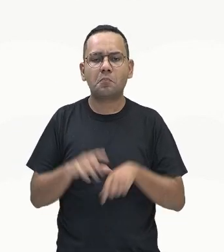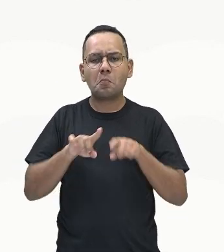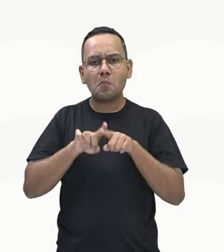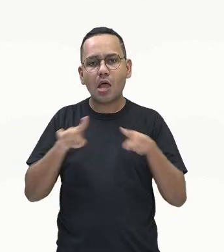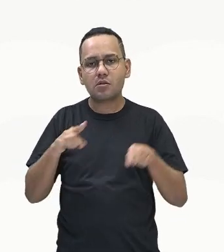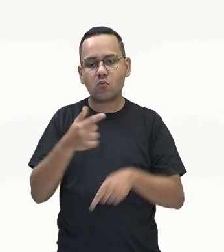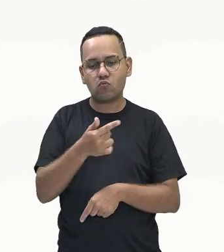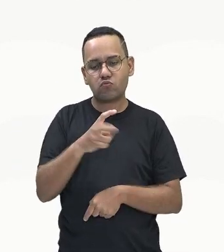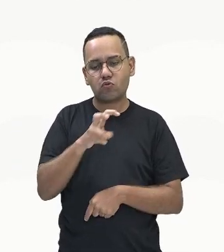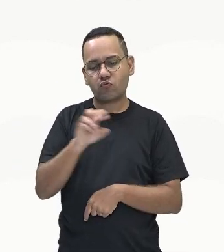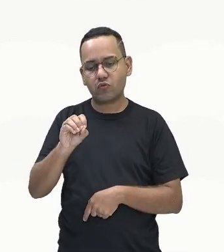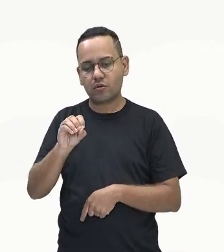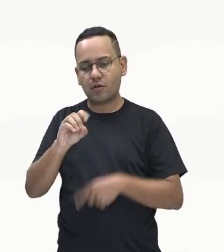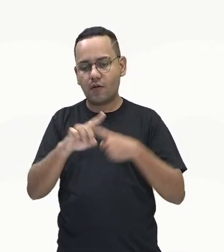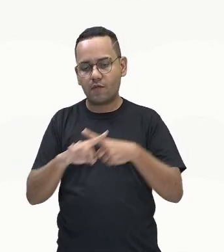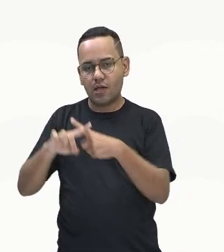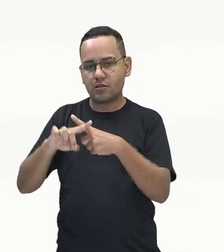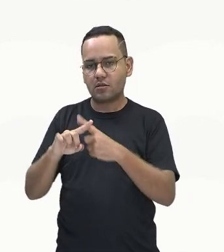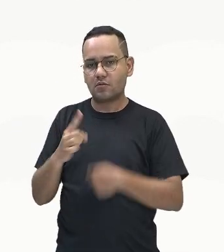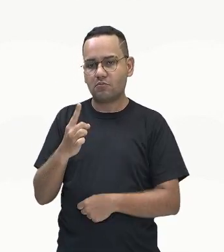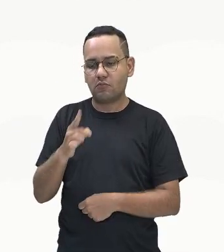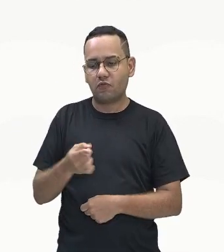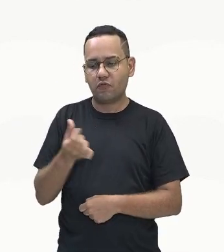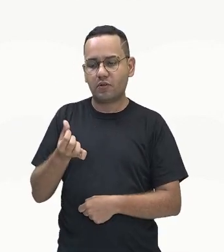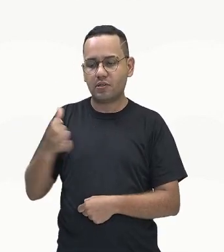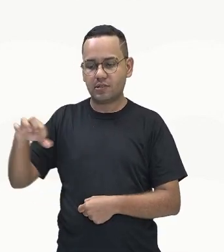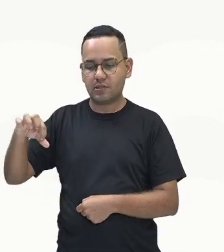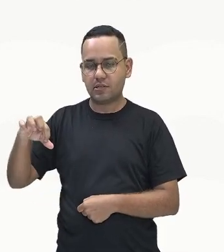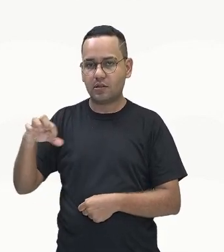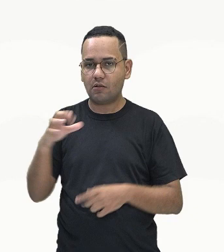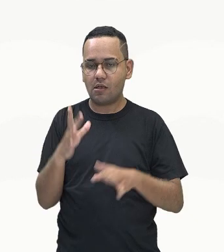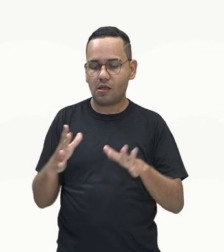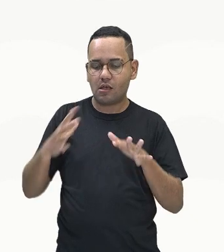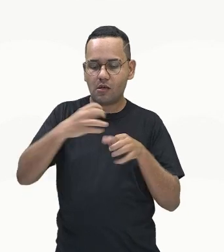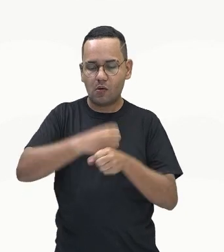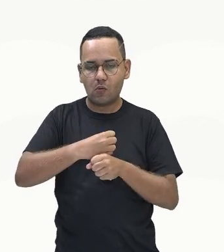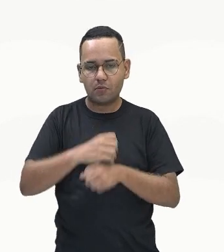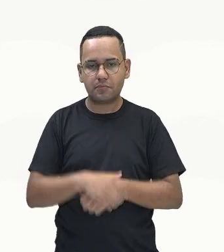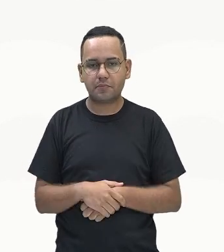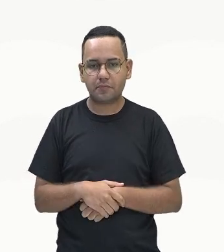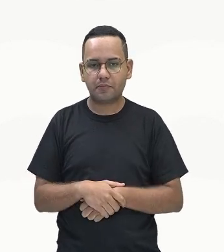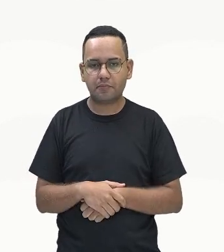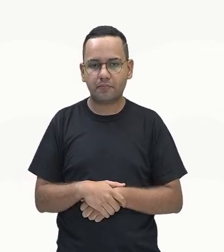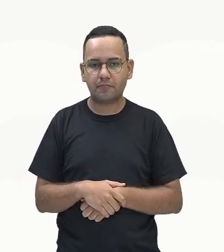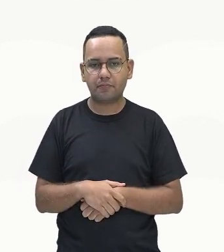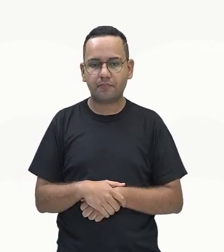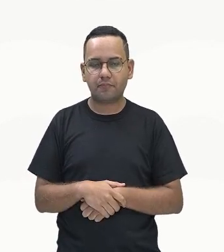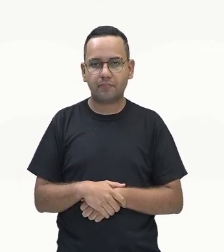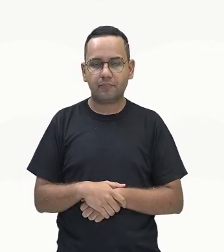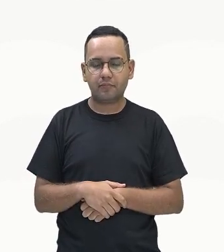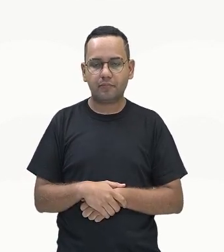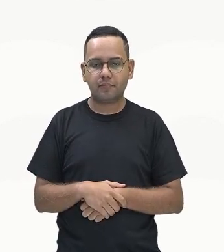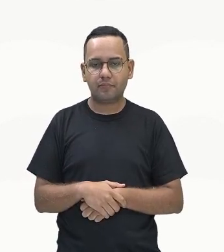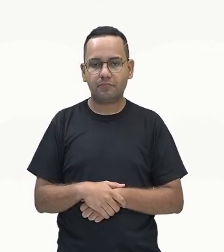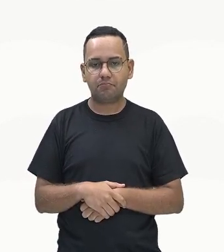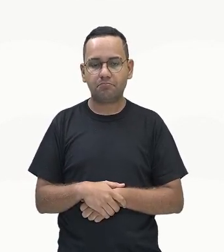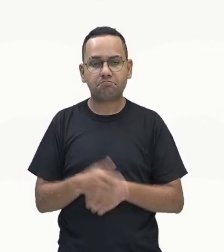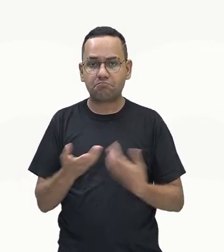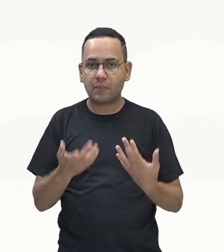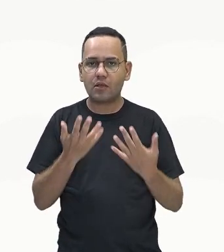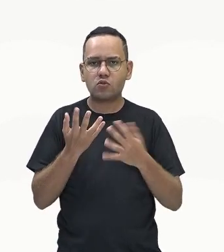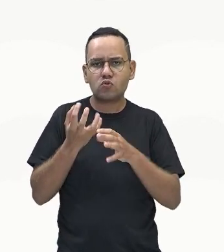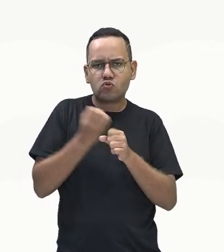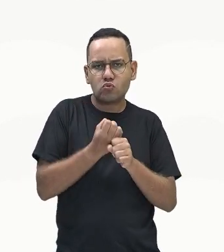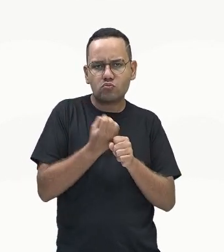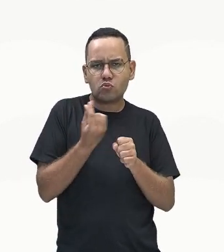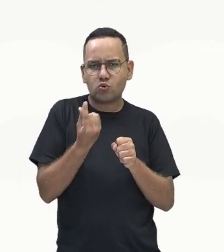multiplicado por 2.500, né, o nosso capital inicial, o nosso montante, então, final, ao final aí de 2